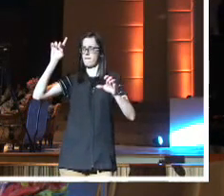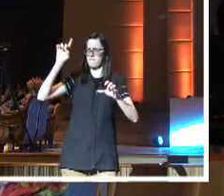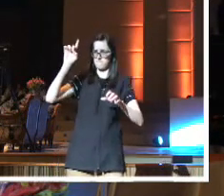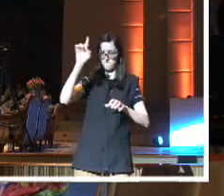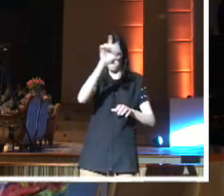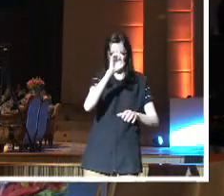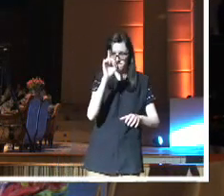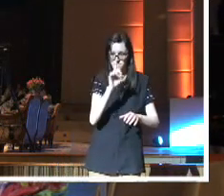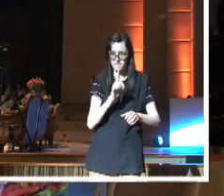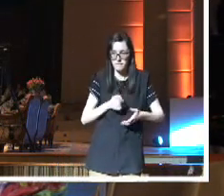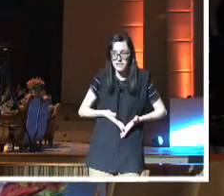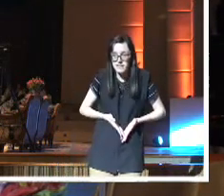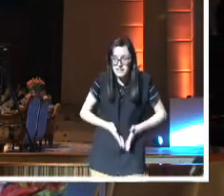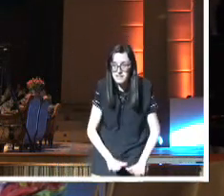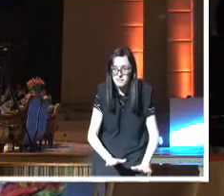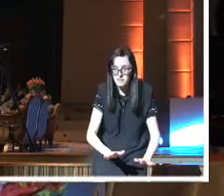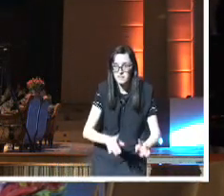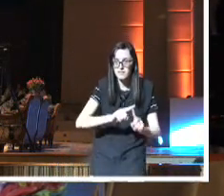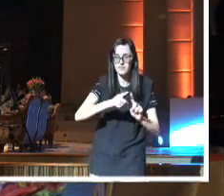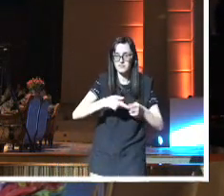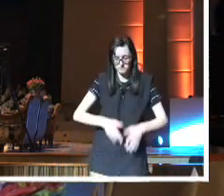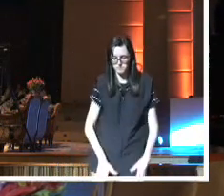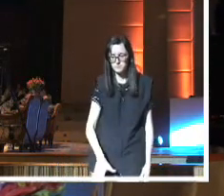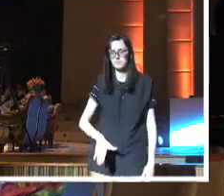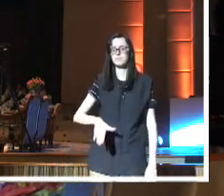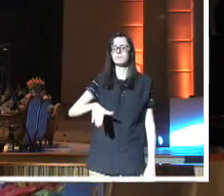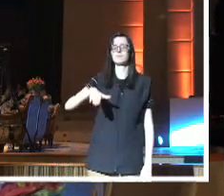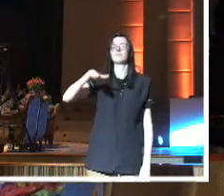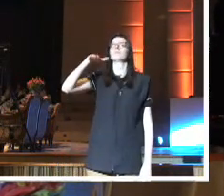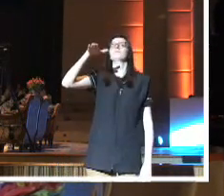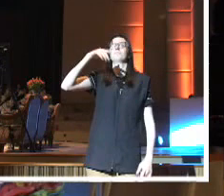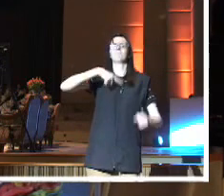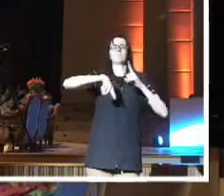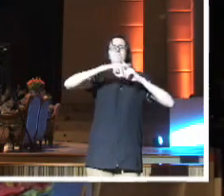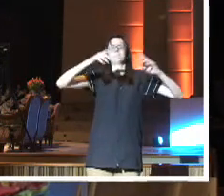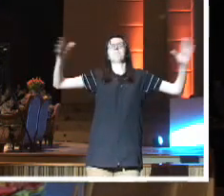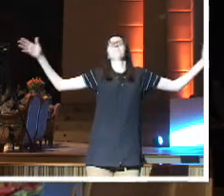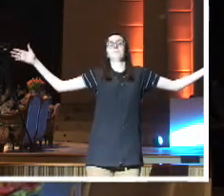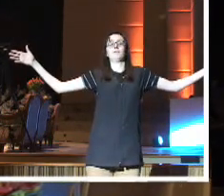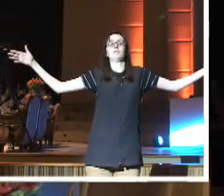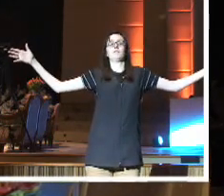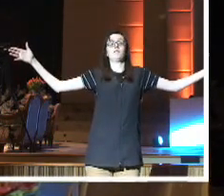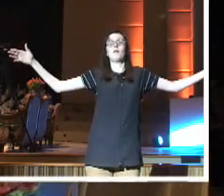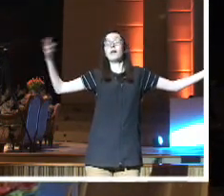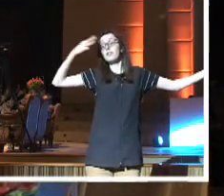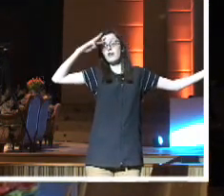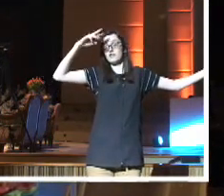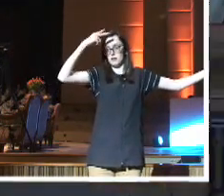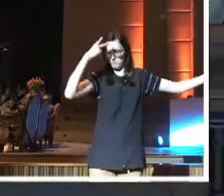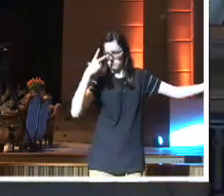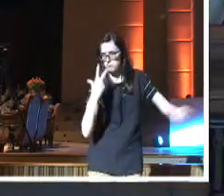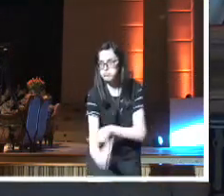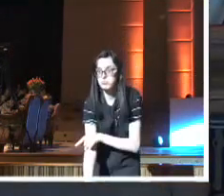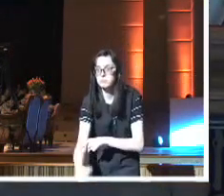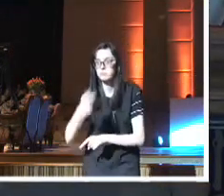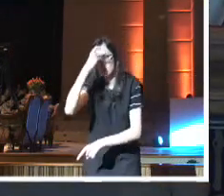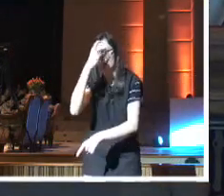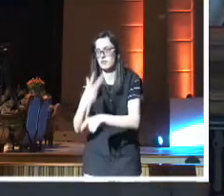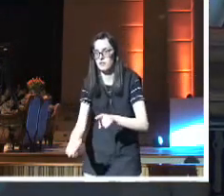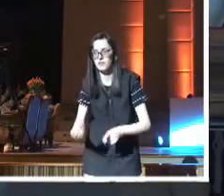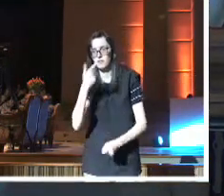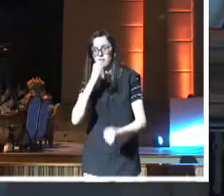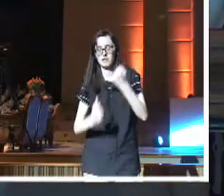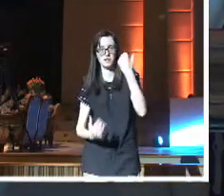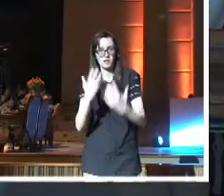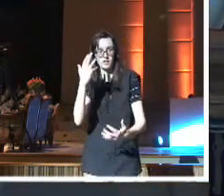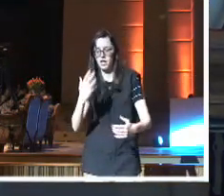ao Hades para tomar da mão de Satanás as chaves da morte e do inferno, para que eu não precise ir para aquele lugar que ele